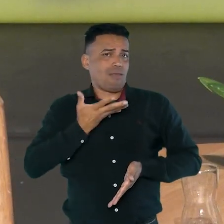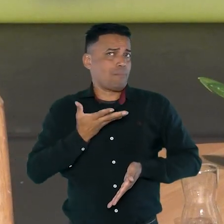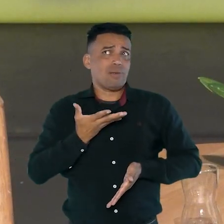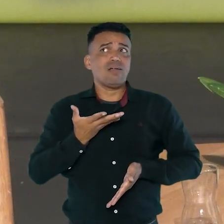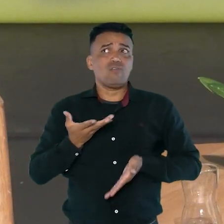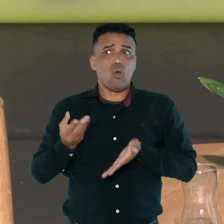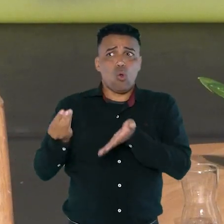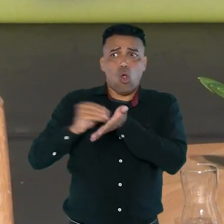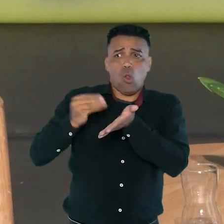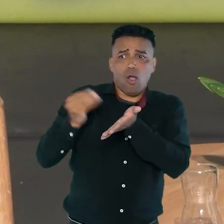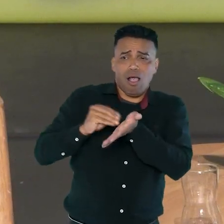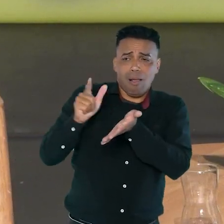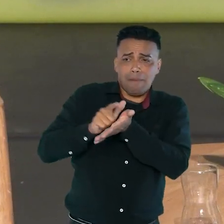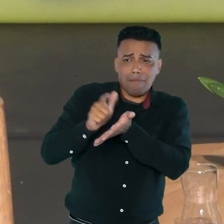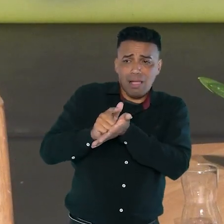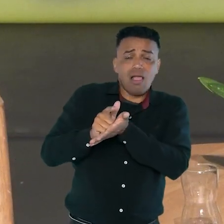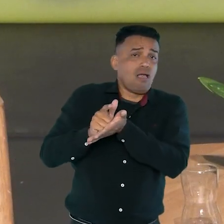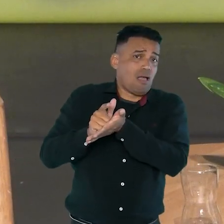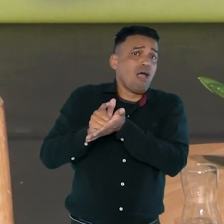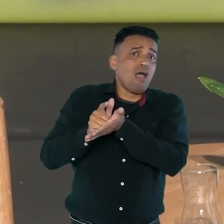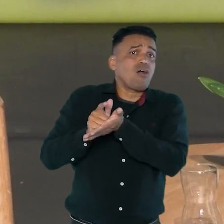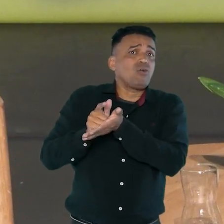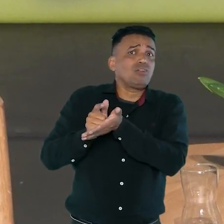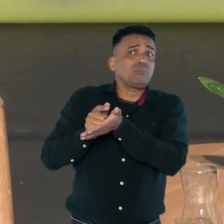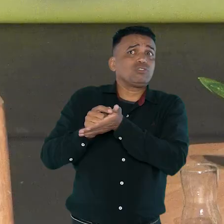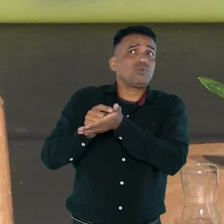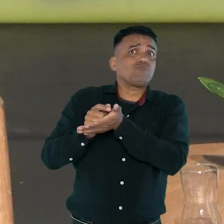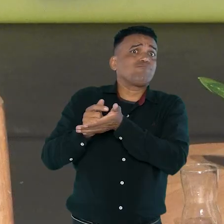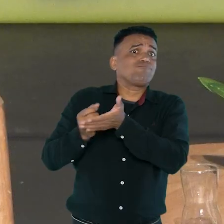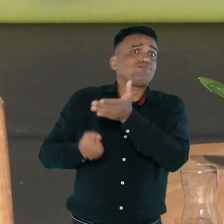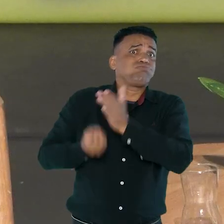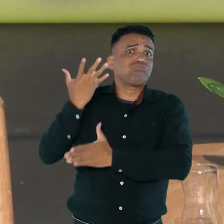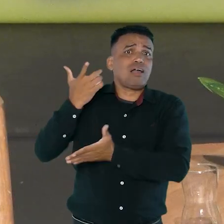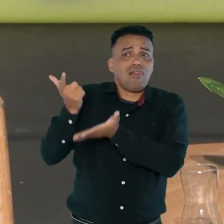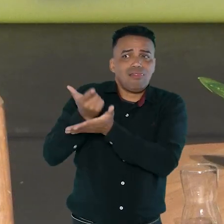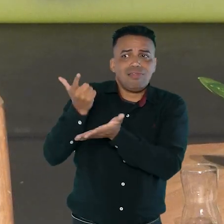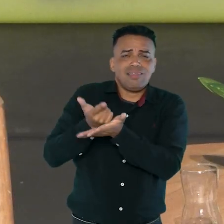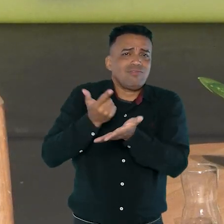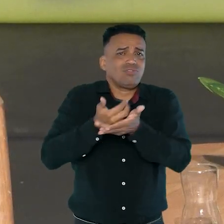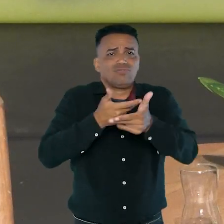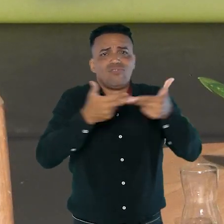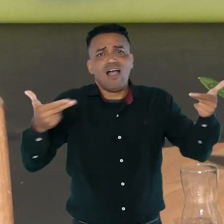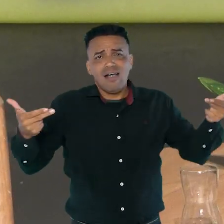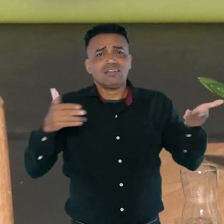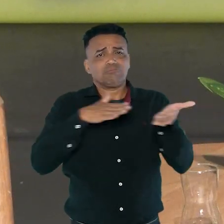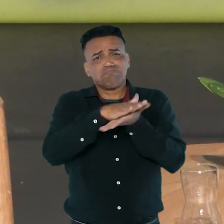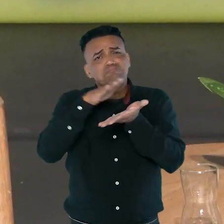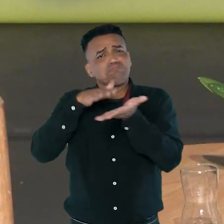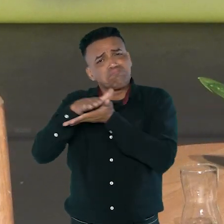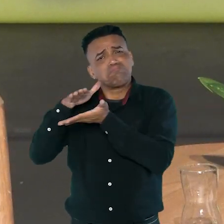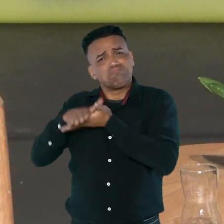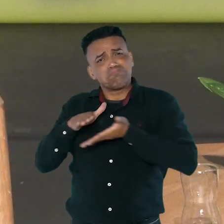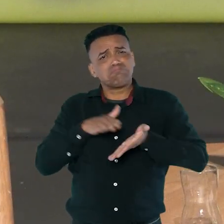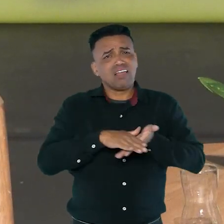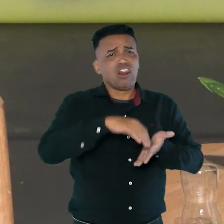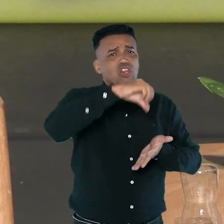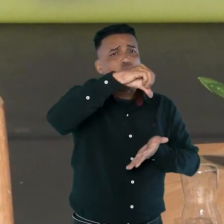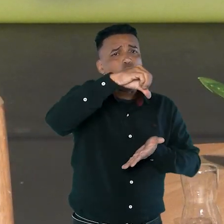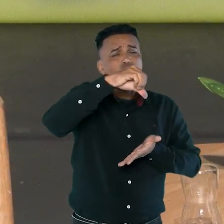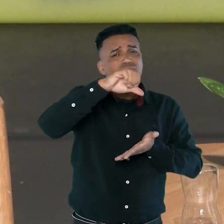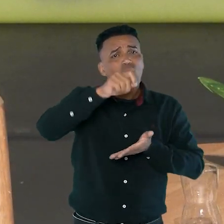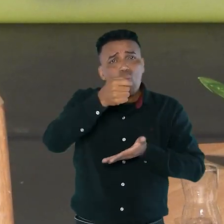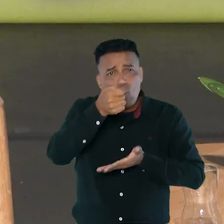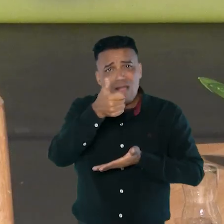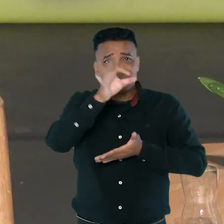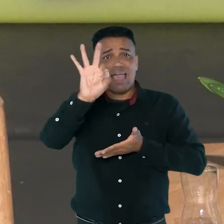decidiu, não, vou juntar esses poemas, vou colocar num livro. E dos tantos livros que você já publicou até agora, são 9 indo para